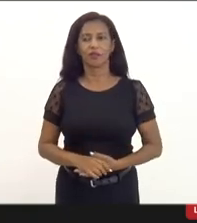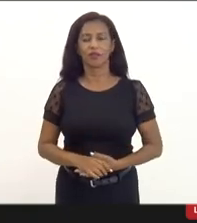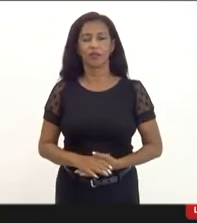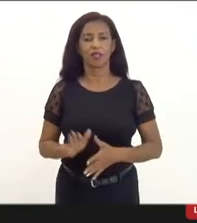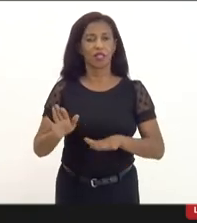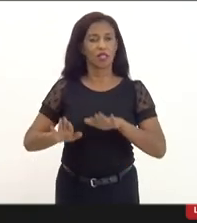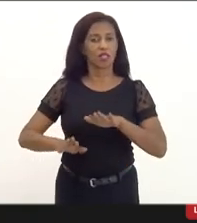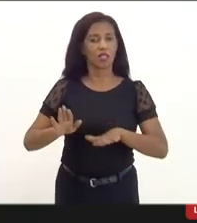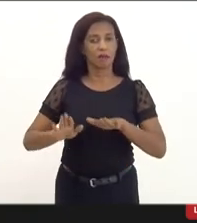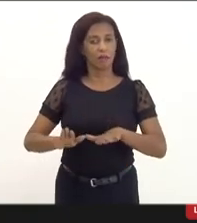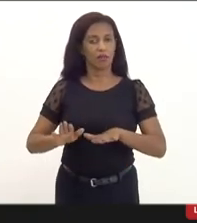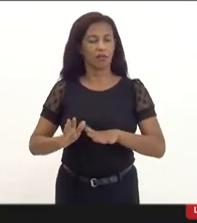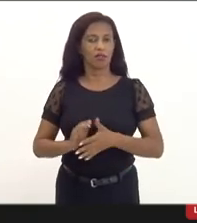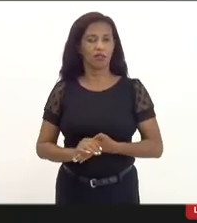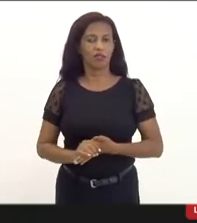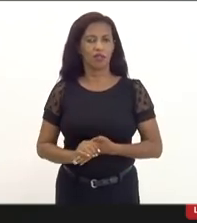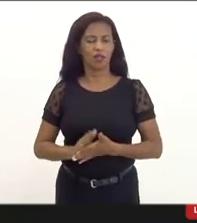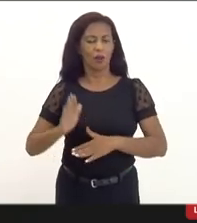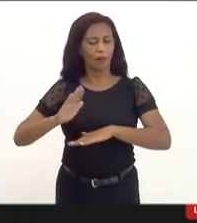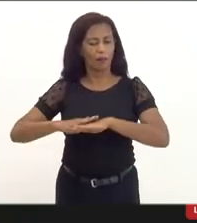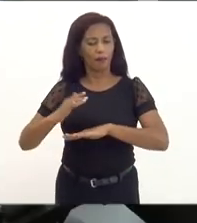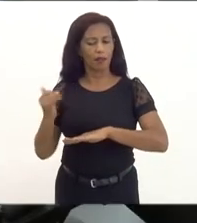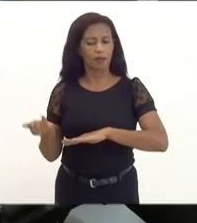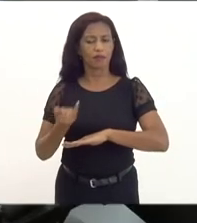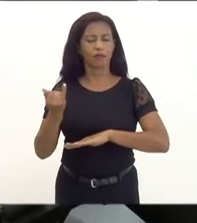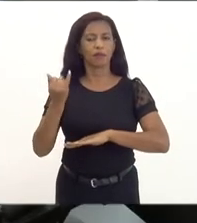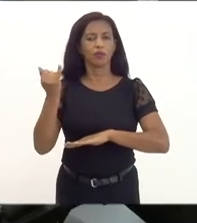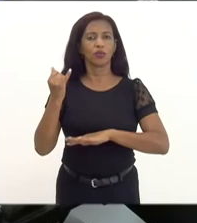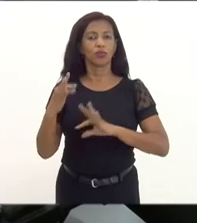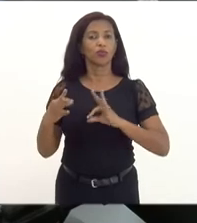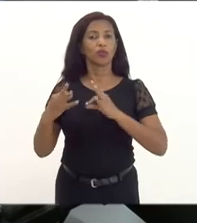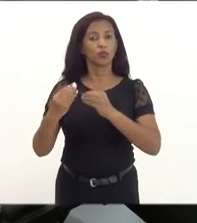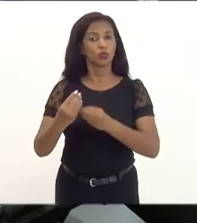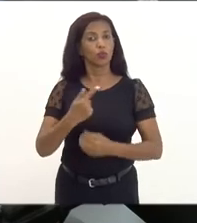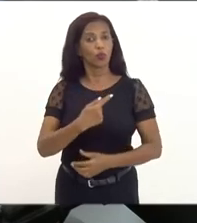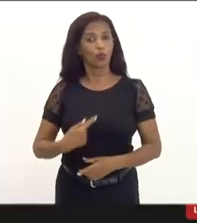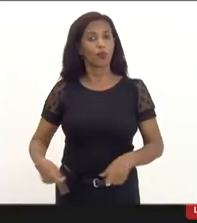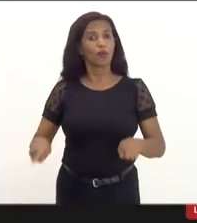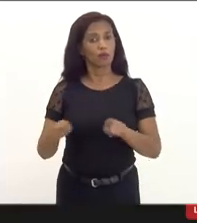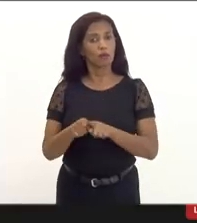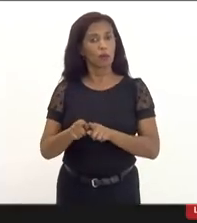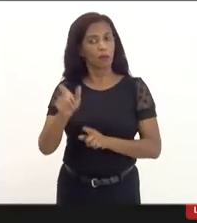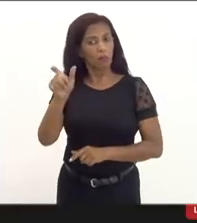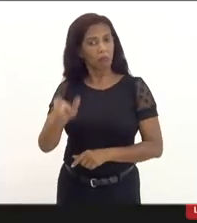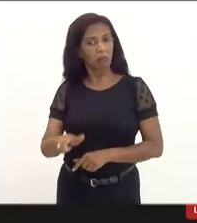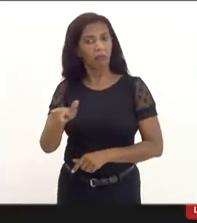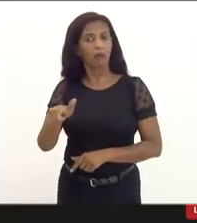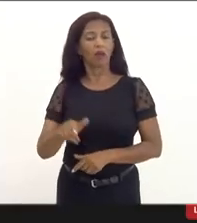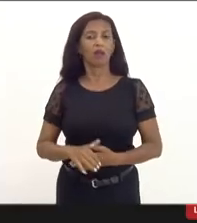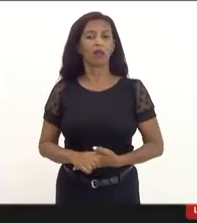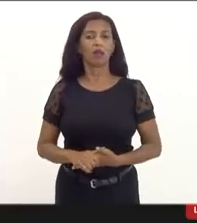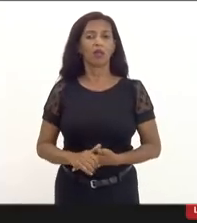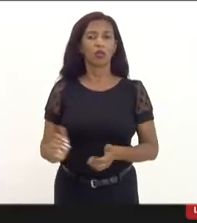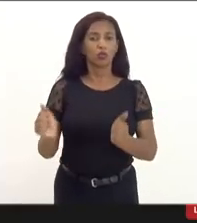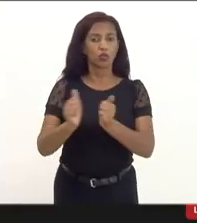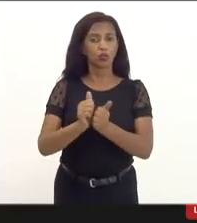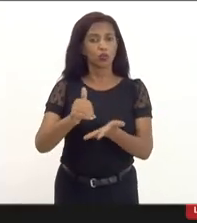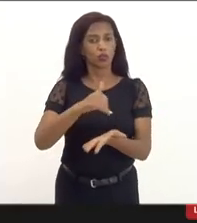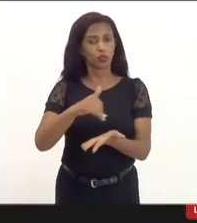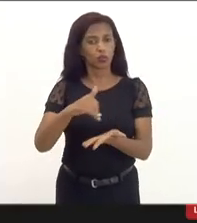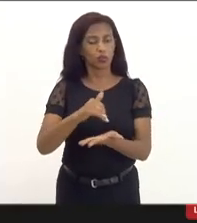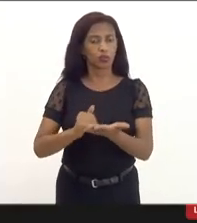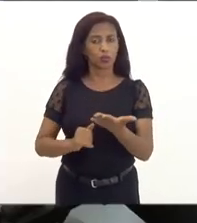independentemente normal eu acho que isso é o mais importante faz falta de tudo porque não também se comporta dessa forma trabalho para